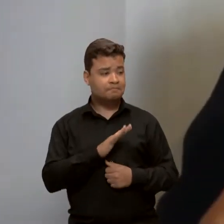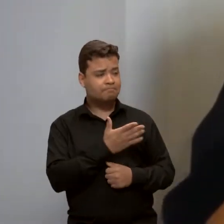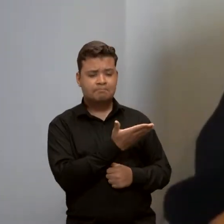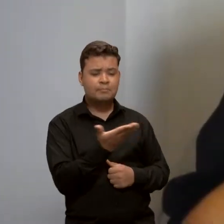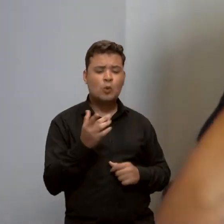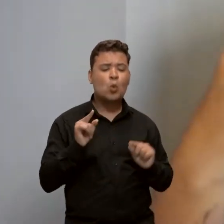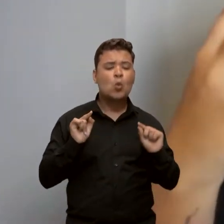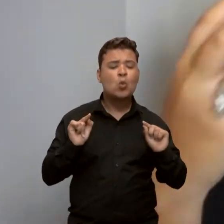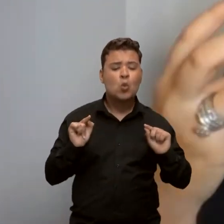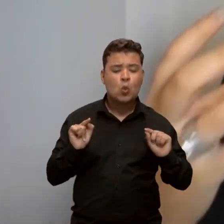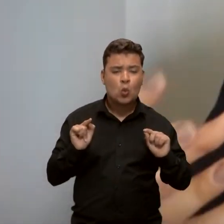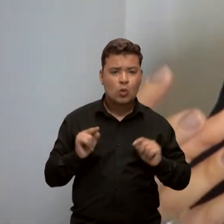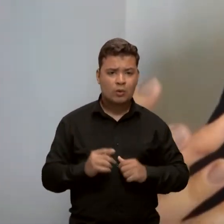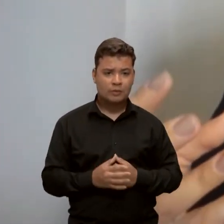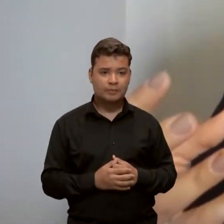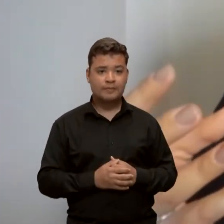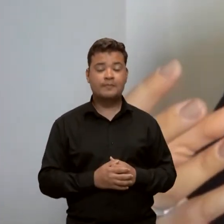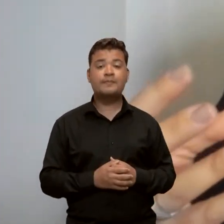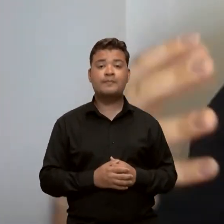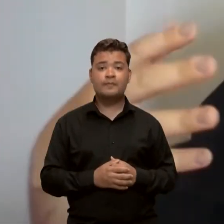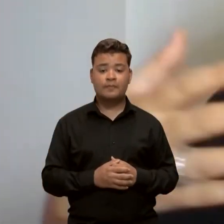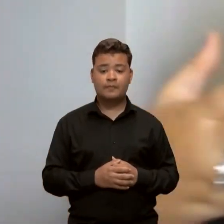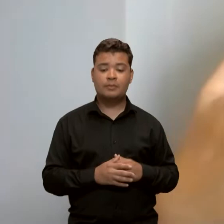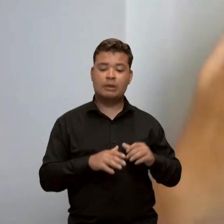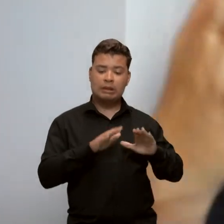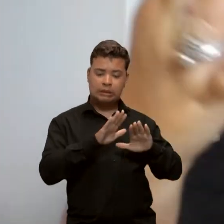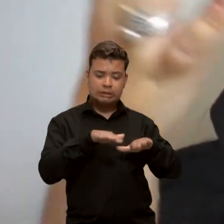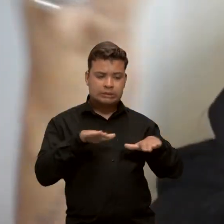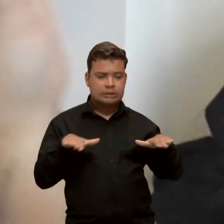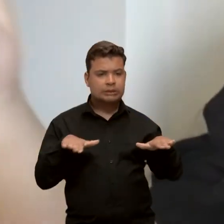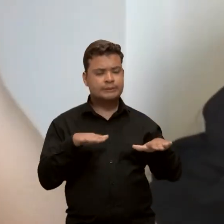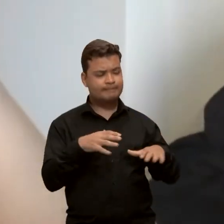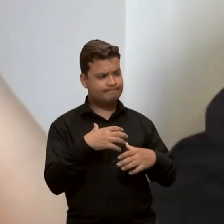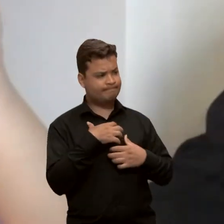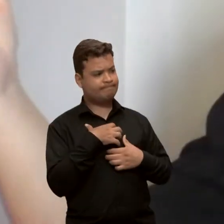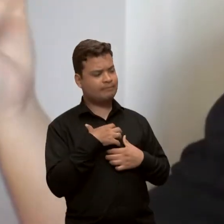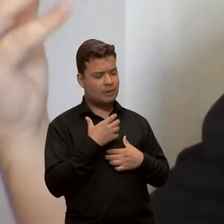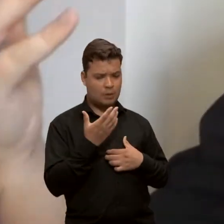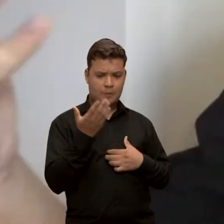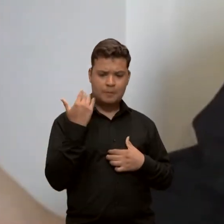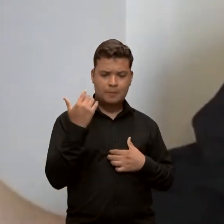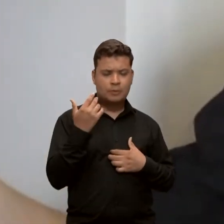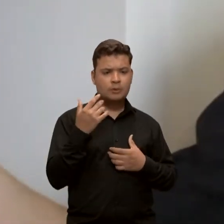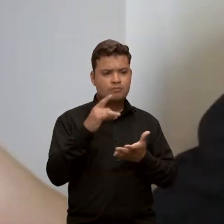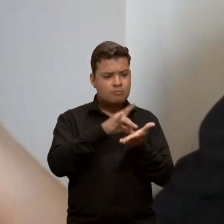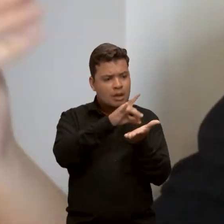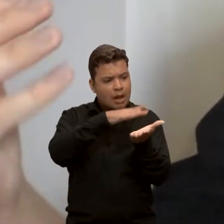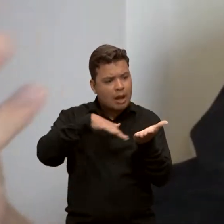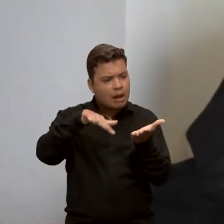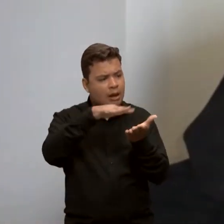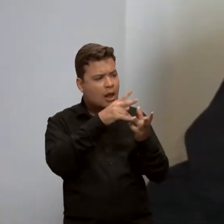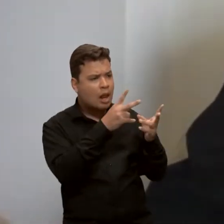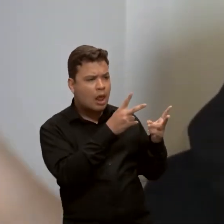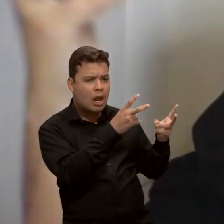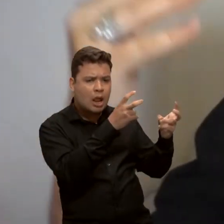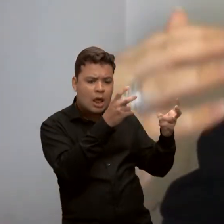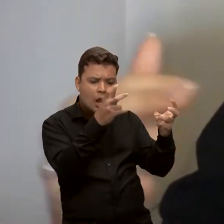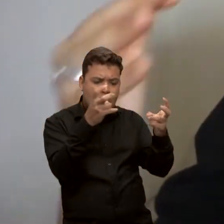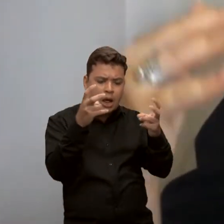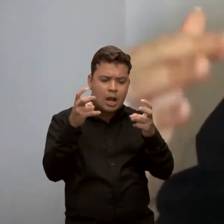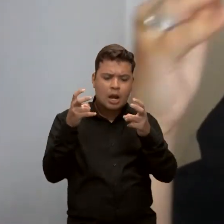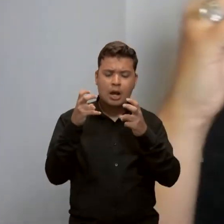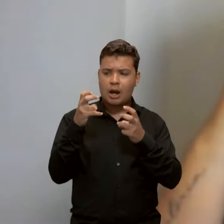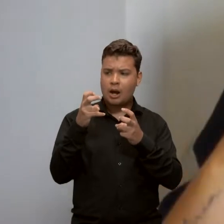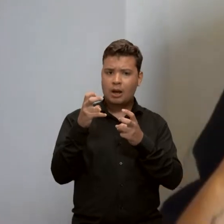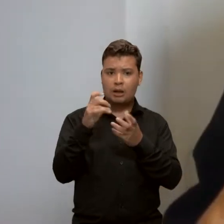criança manifestar a leitura que ela fez do mundo, da sociedade, do contexto em